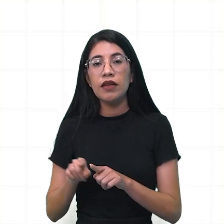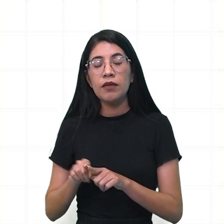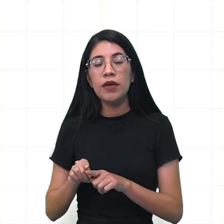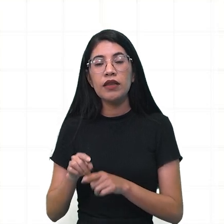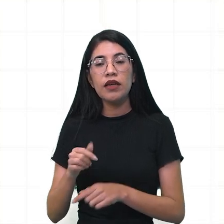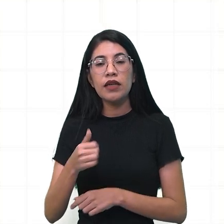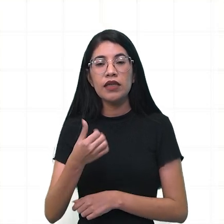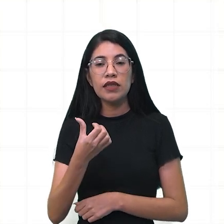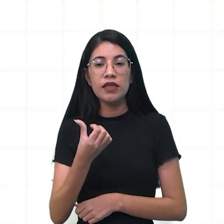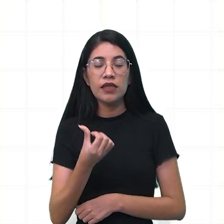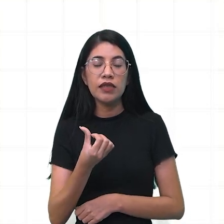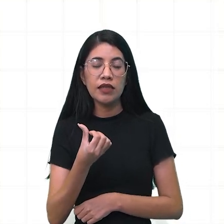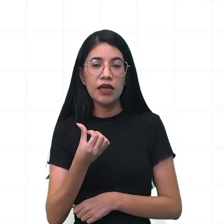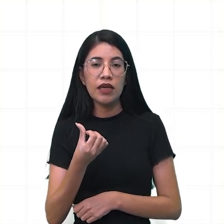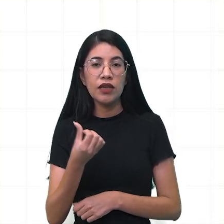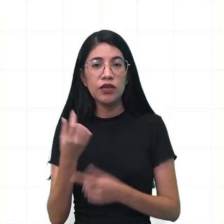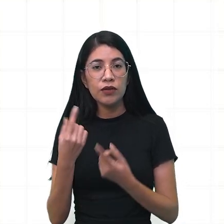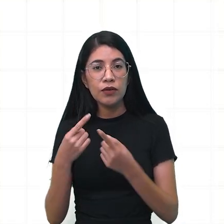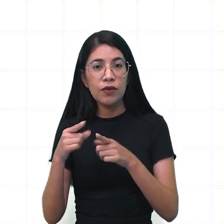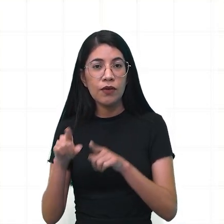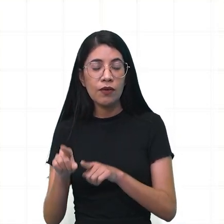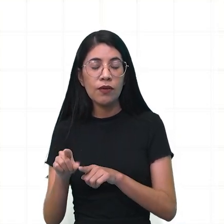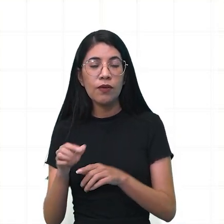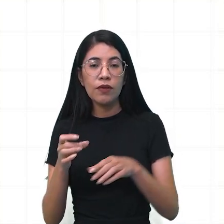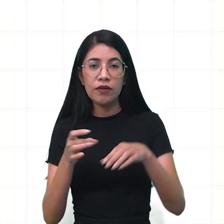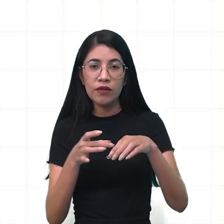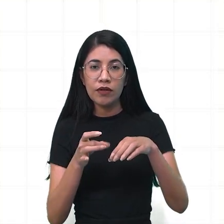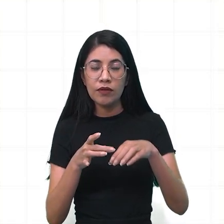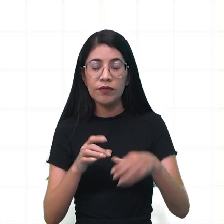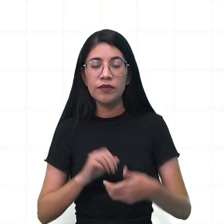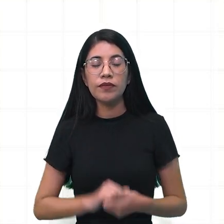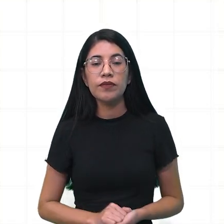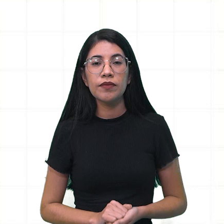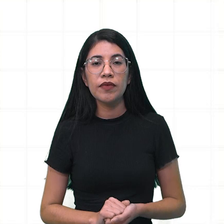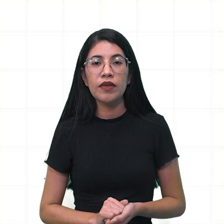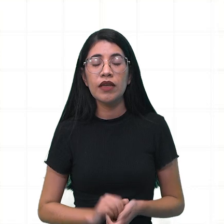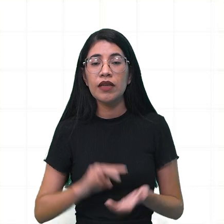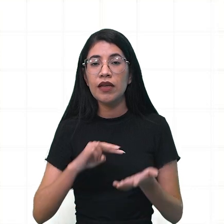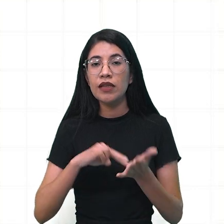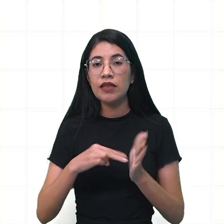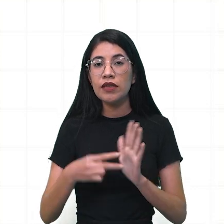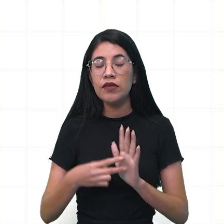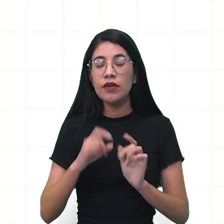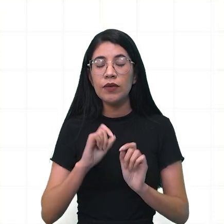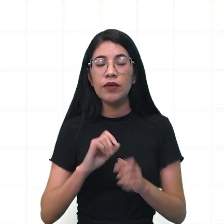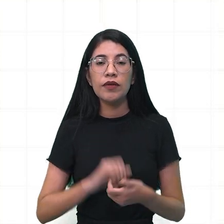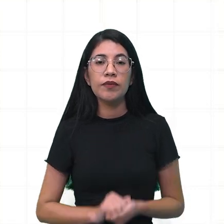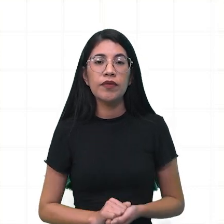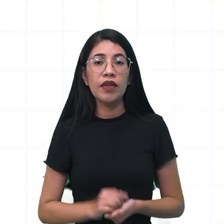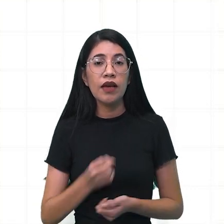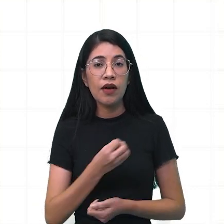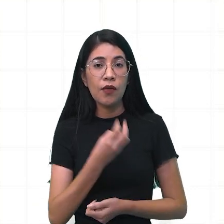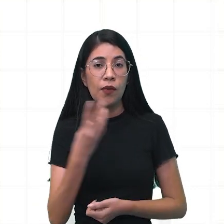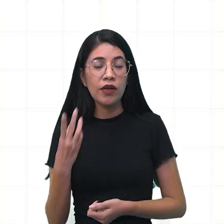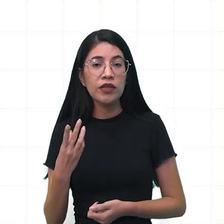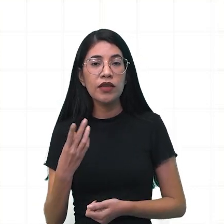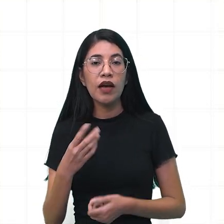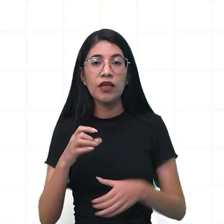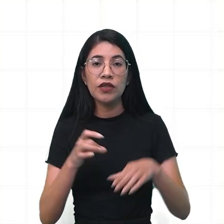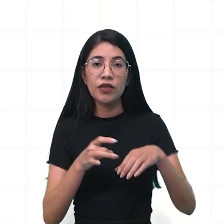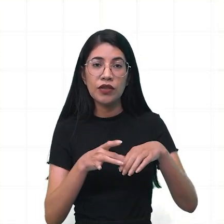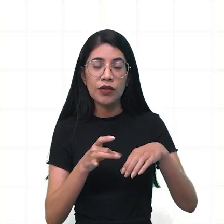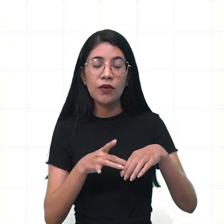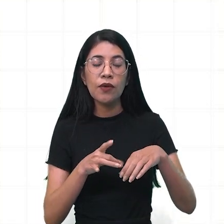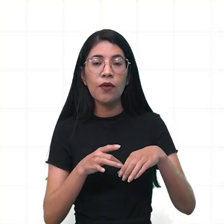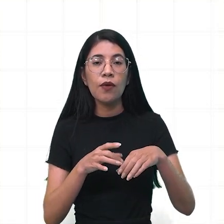gols ela fez 13 e sofreu seis significa que o saldo de gols da Argentina nesse